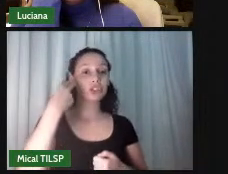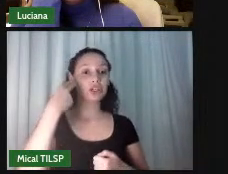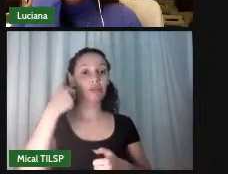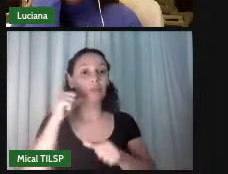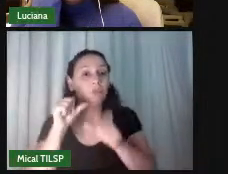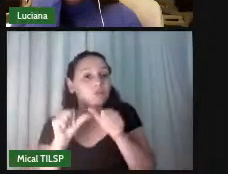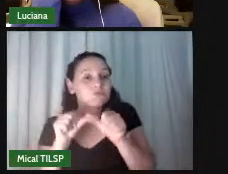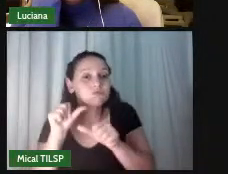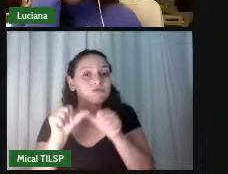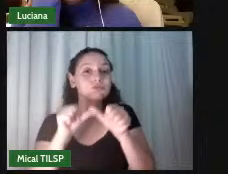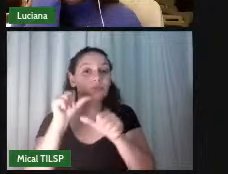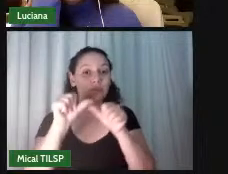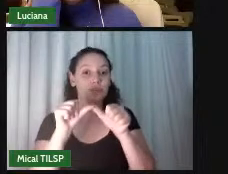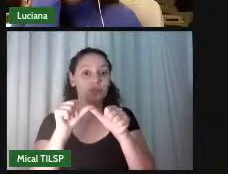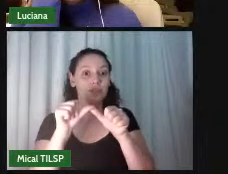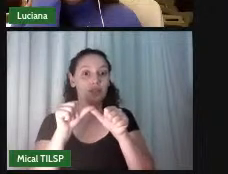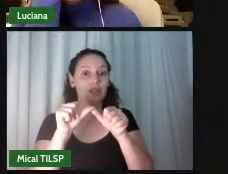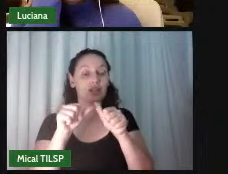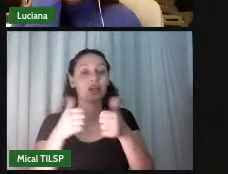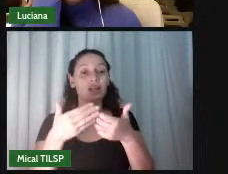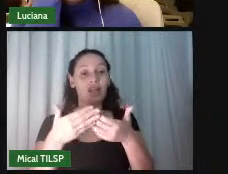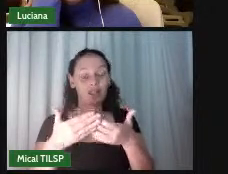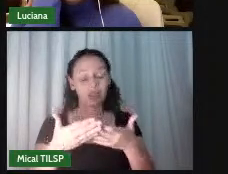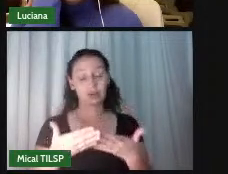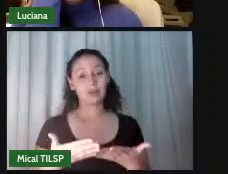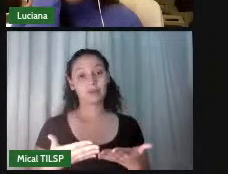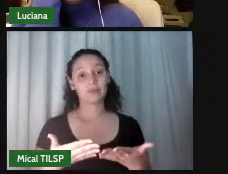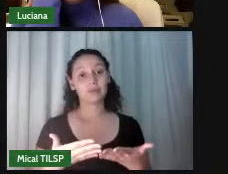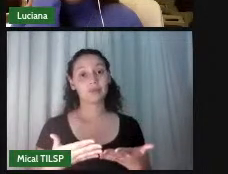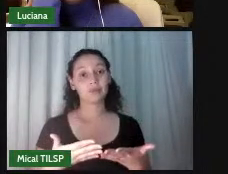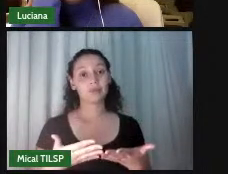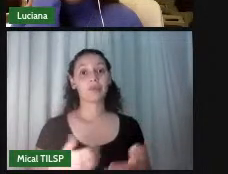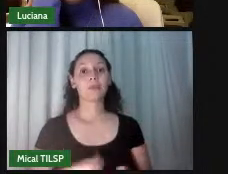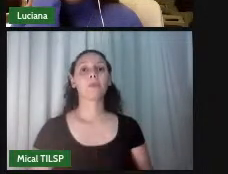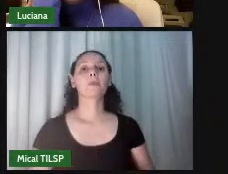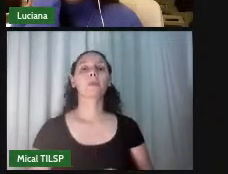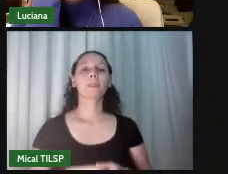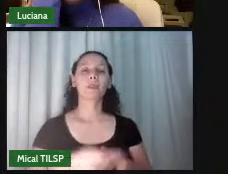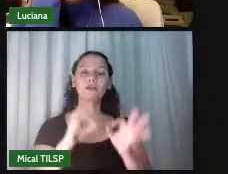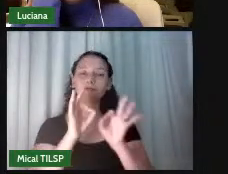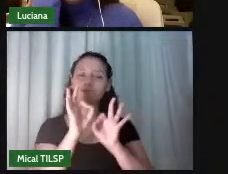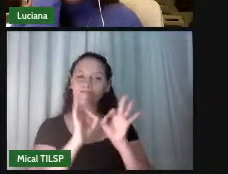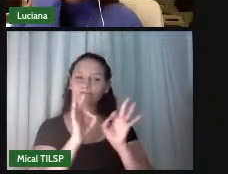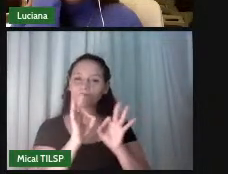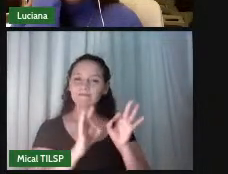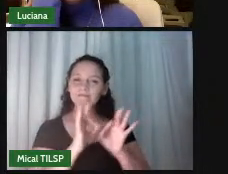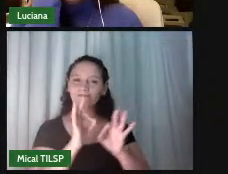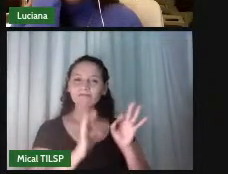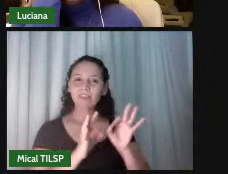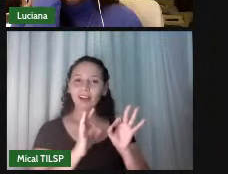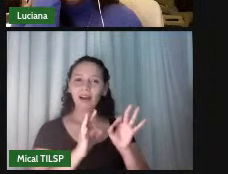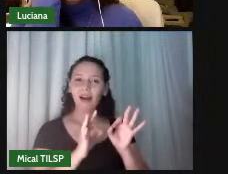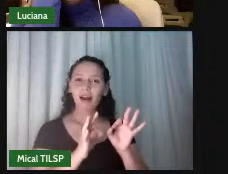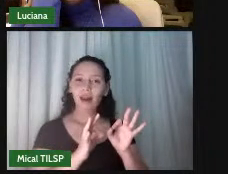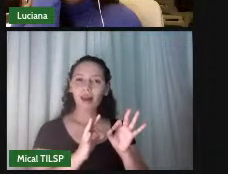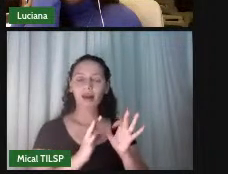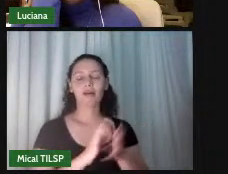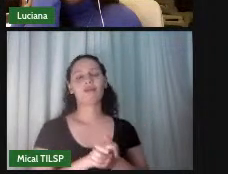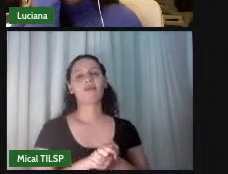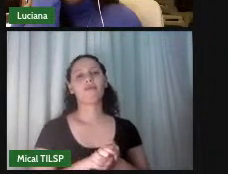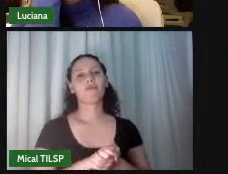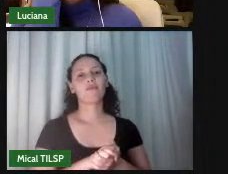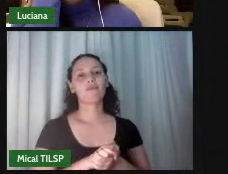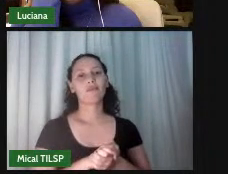aquela questão do tratamento do 46. Tá? E aí vem a questão, vem